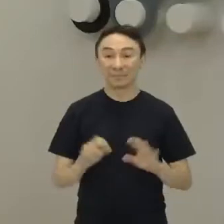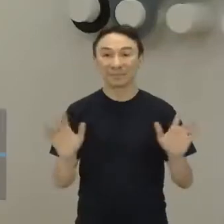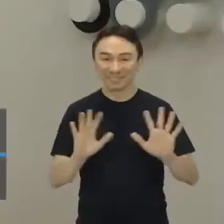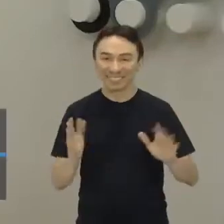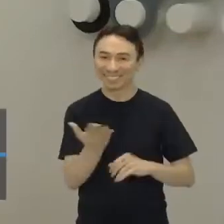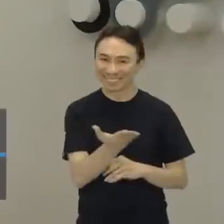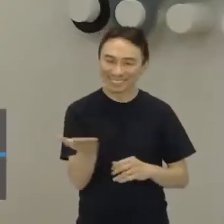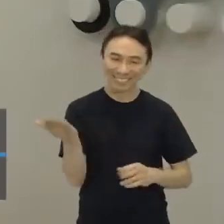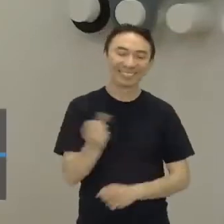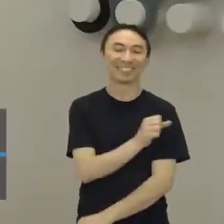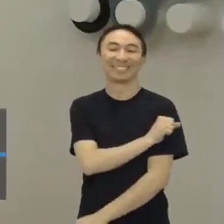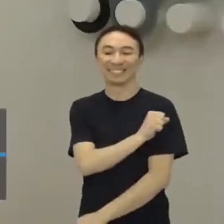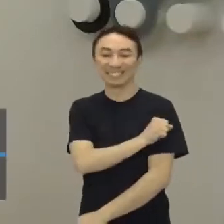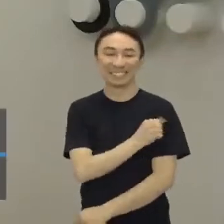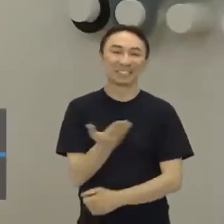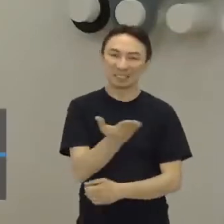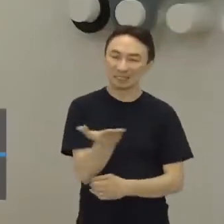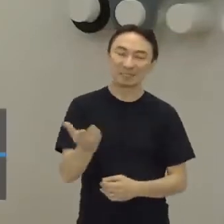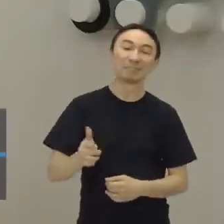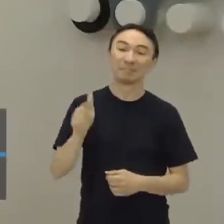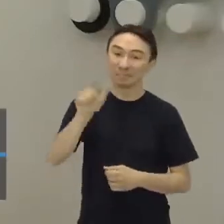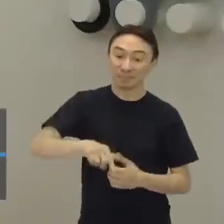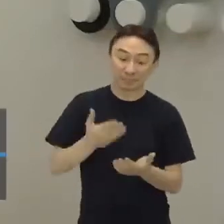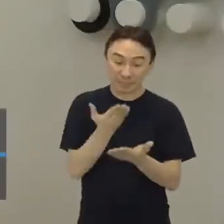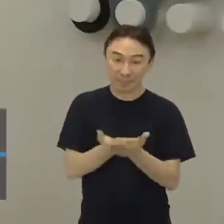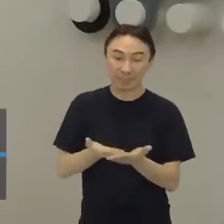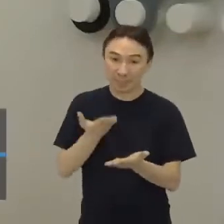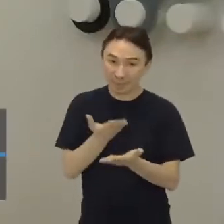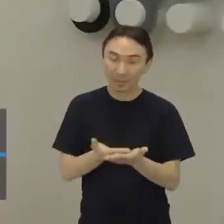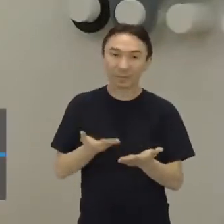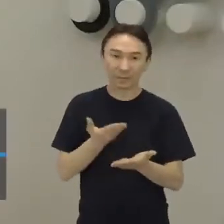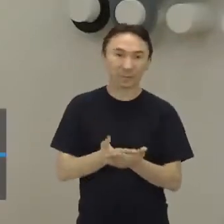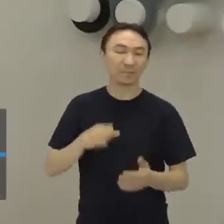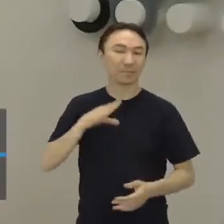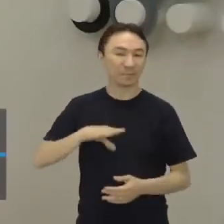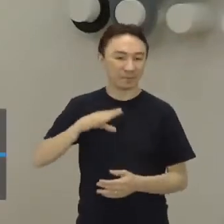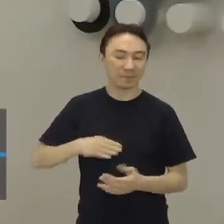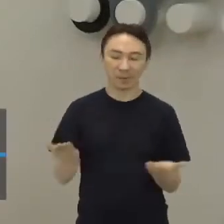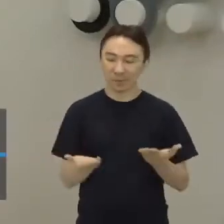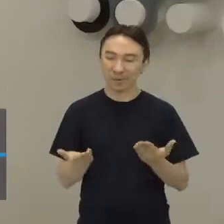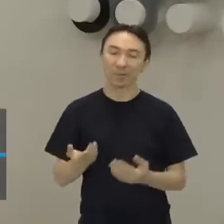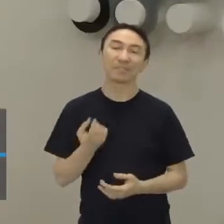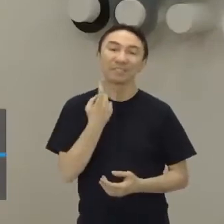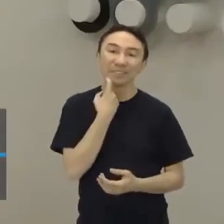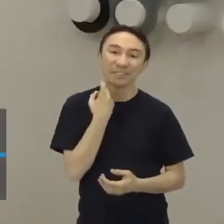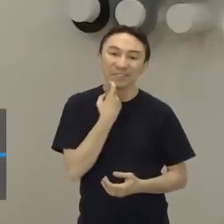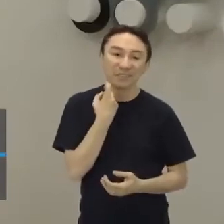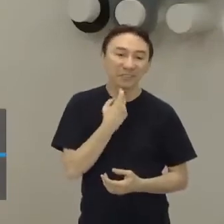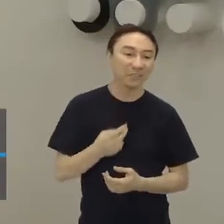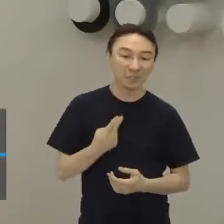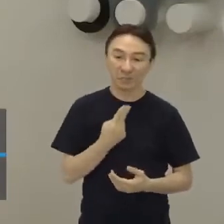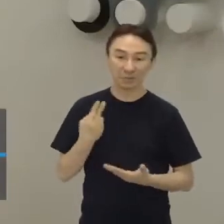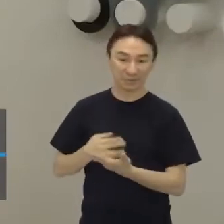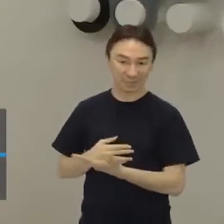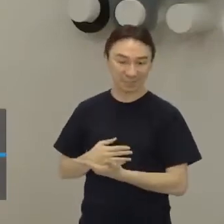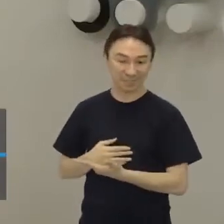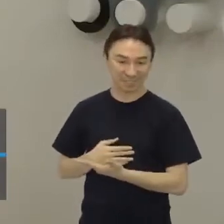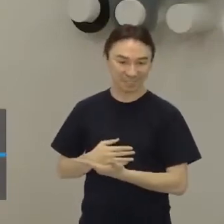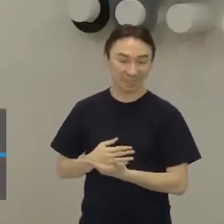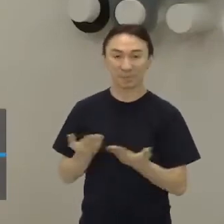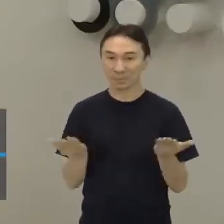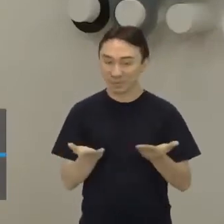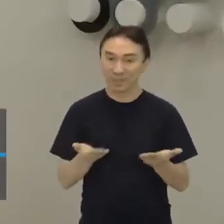Olá, alunos do 8º ano, bem-vindos a mais uma aula de língua portuguesa nesta sexta-feira. Sou o professor Mauro Farias. Hoje a nossa